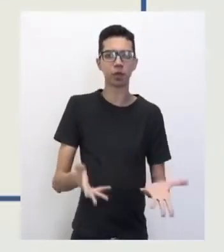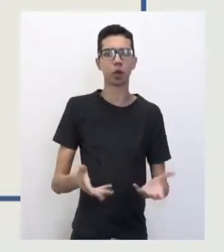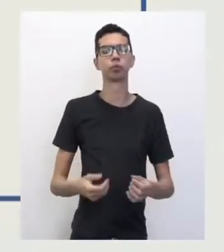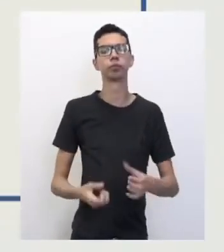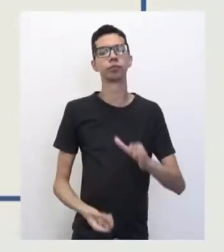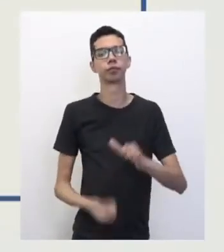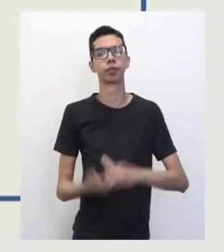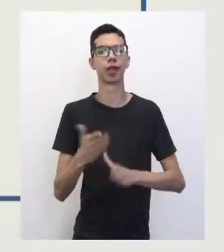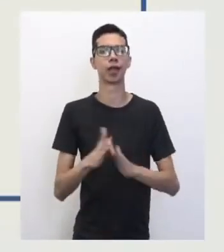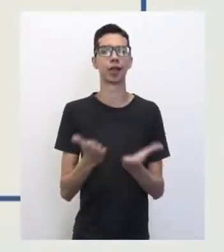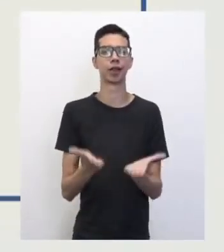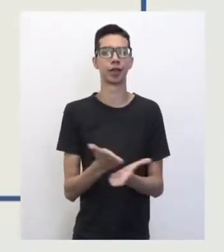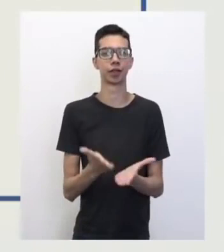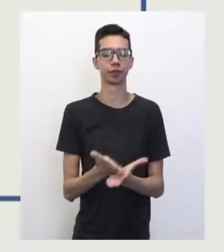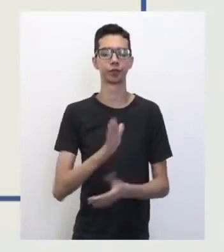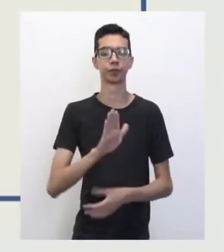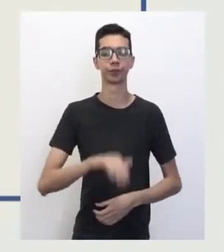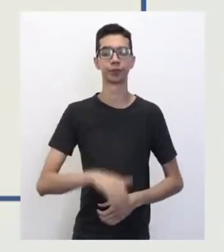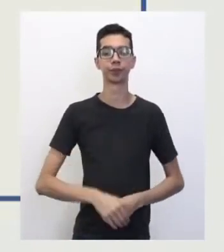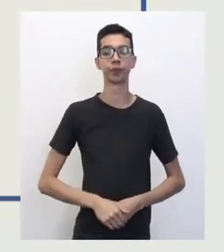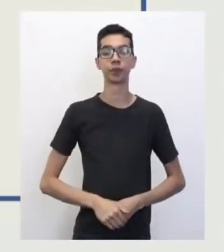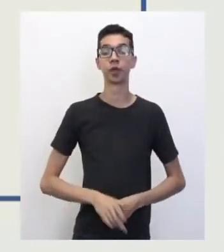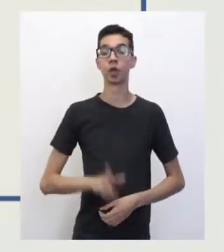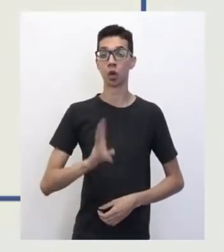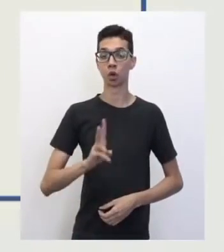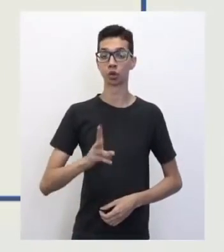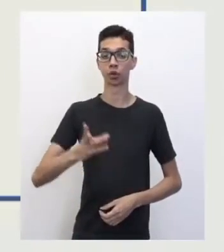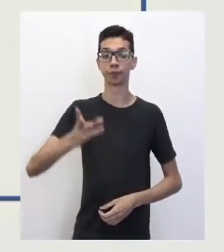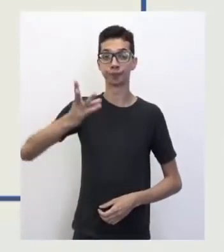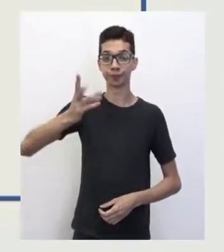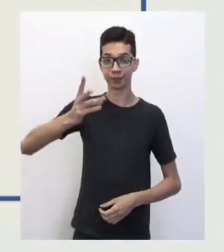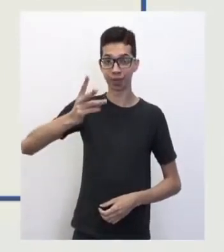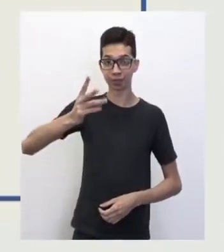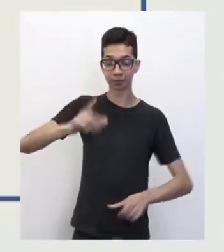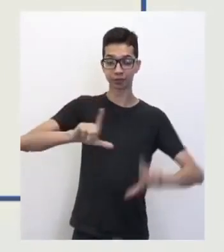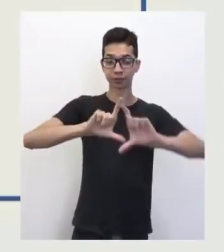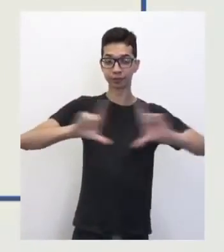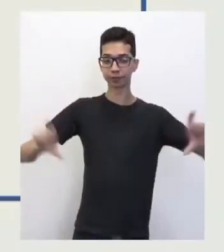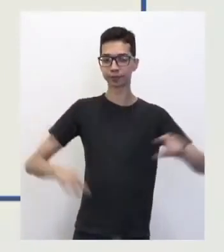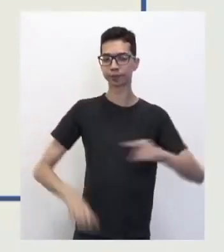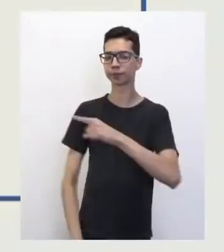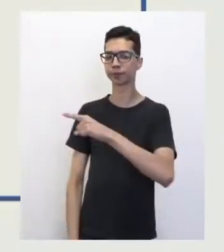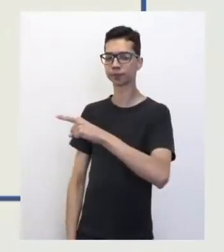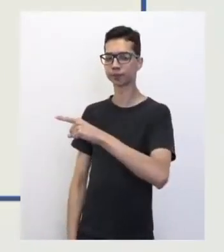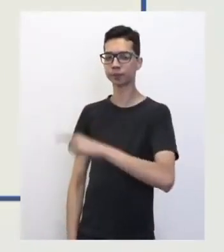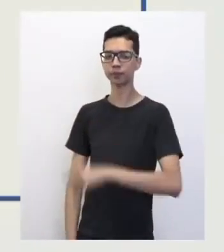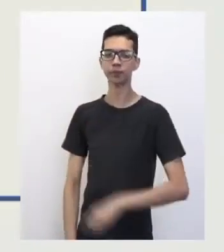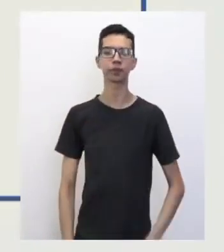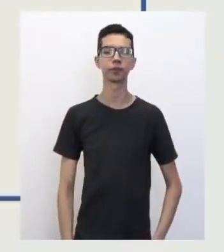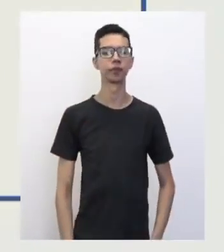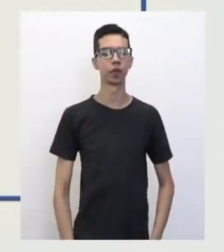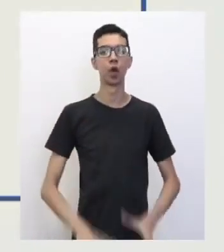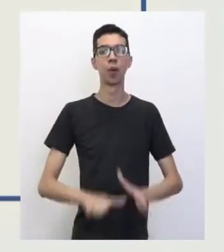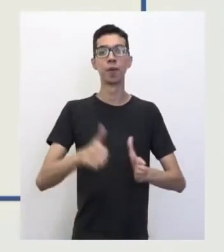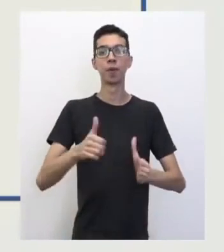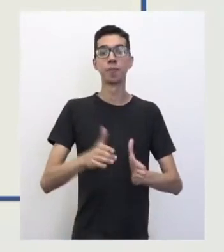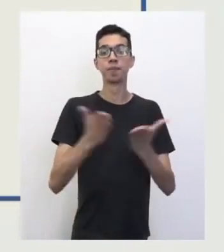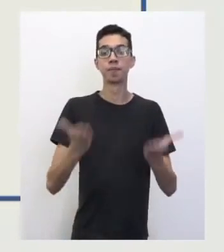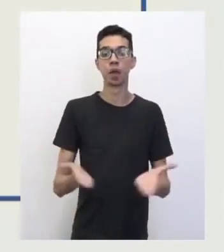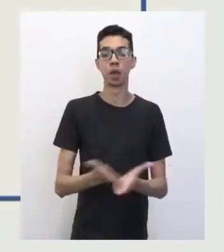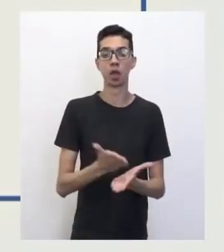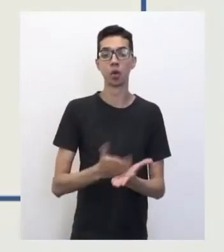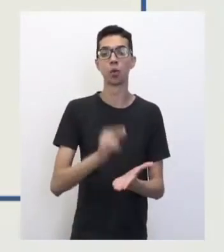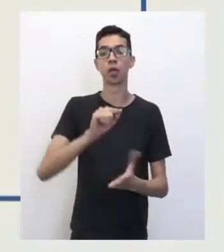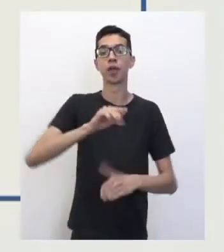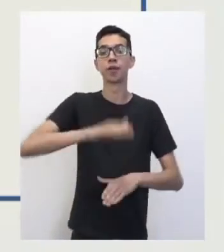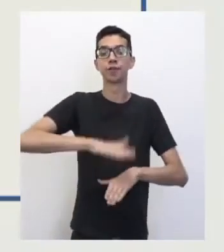pelo habilidoso artesão, que foi o Johannes, né? Nós ainda estamos falando dele, e daí vejam